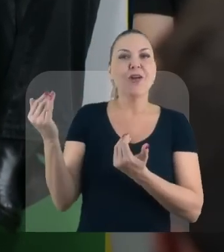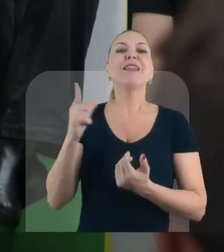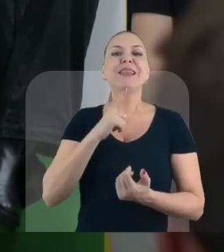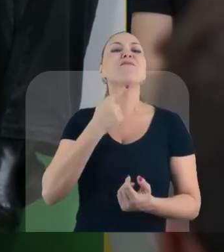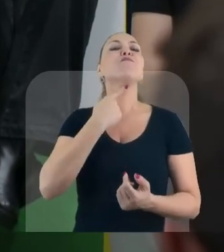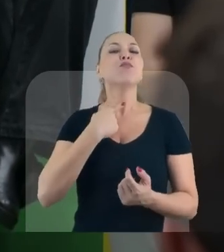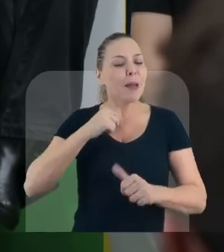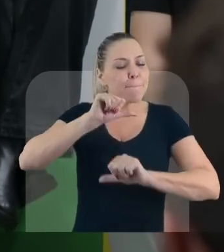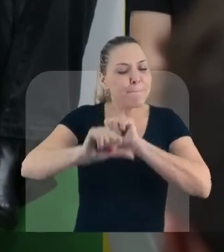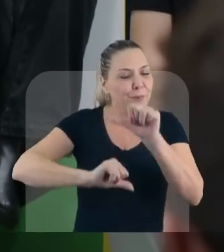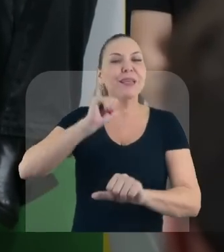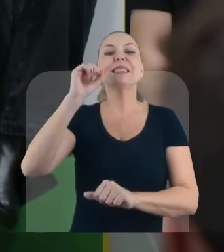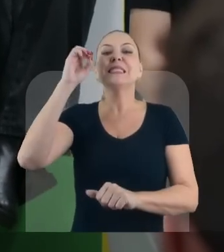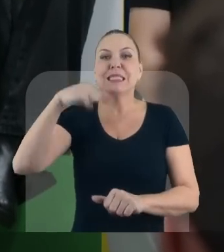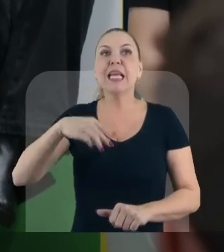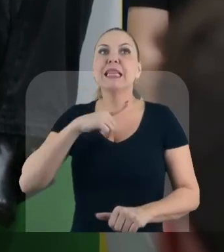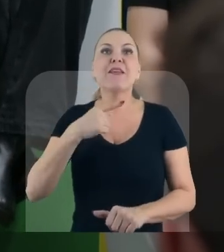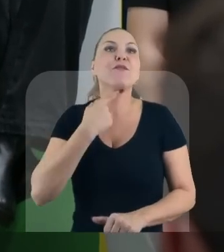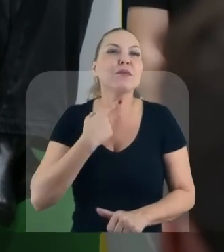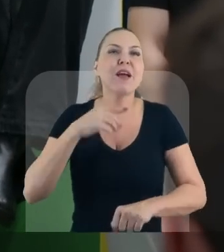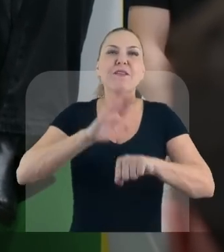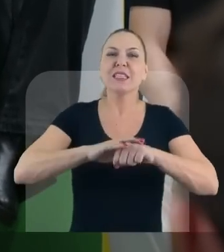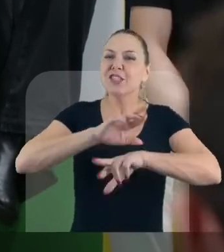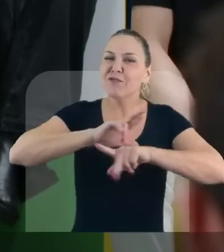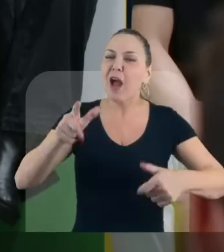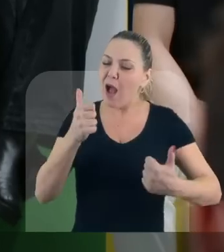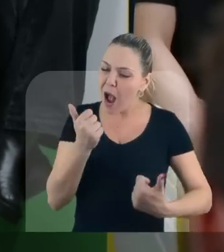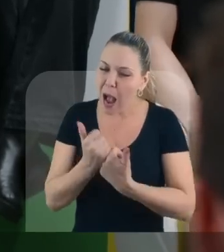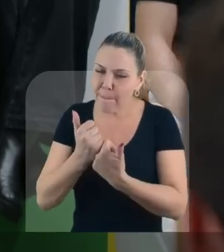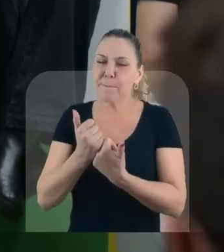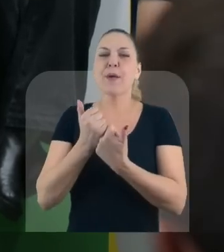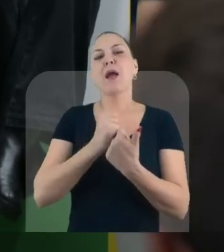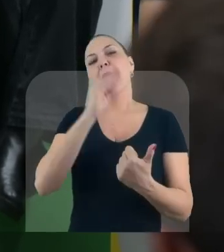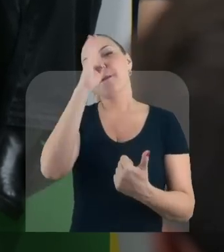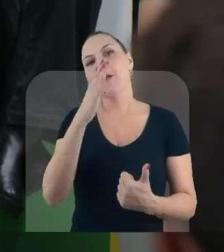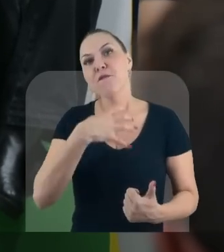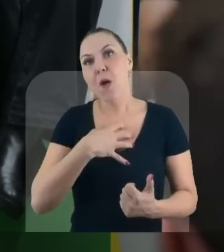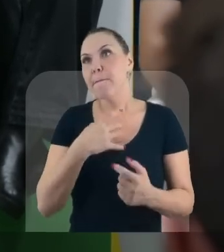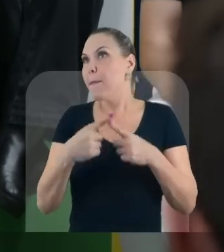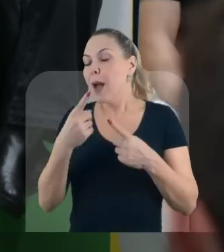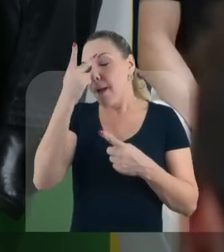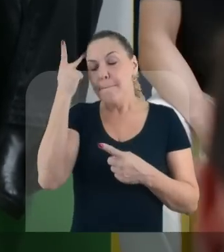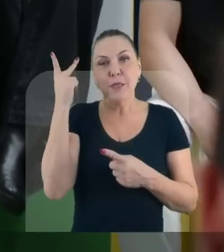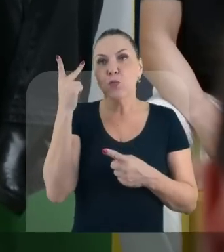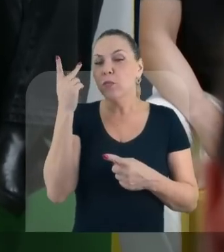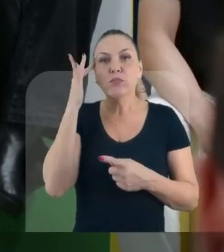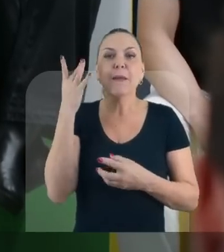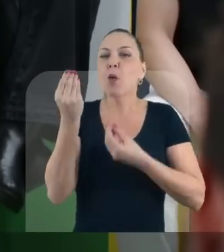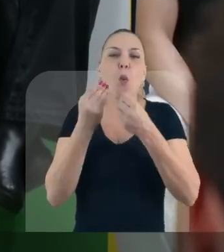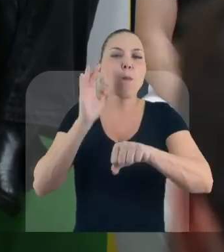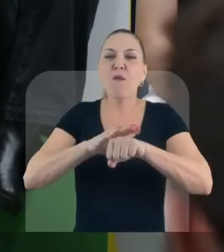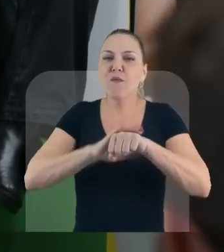tem muita vontade de mudança, tem muita vontade de fazer a diferença, de ajudar o país de alguma forma, mas as pessoas não sabem como... Não sabem como